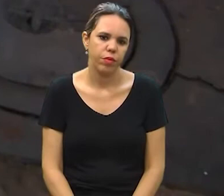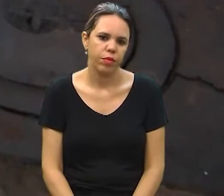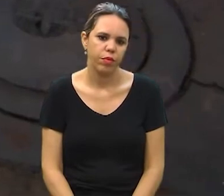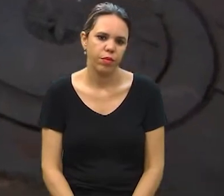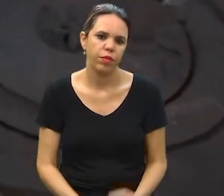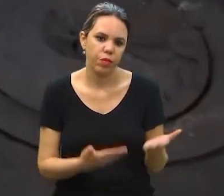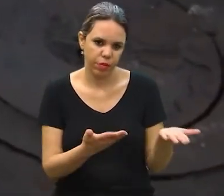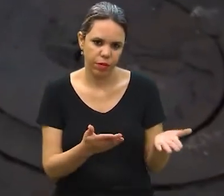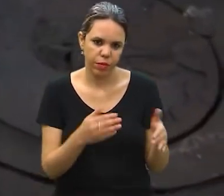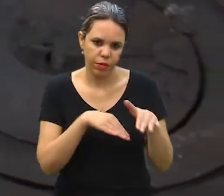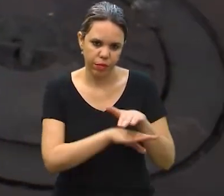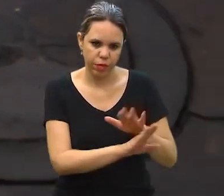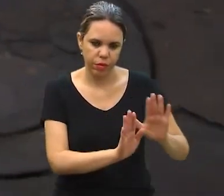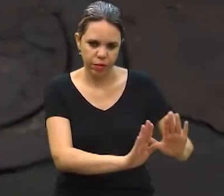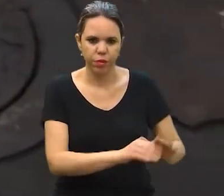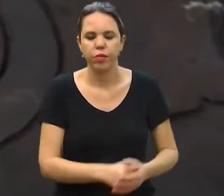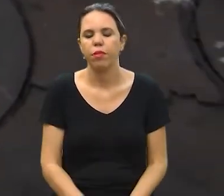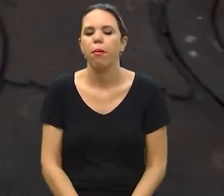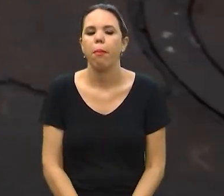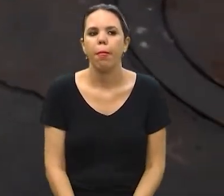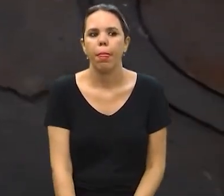E aí, reserve.